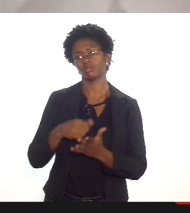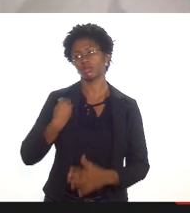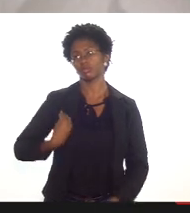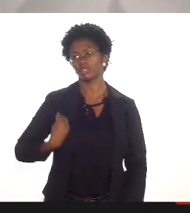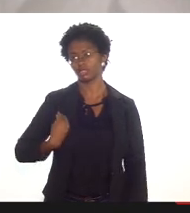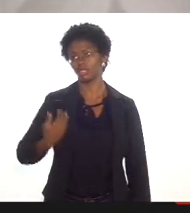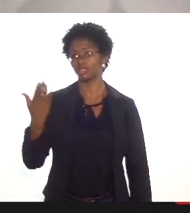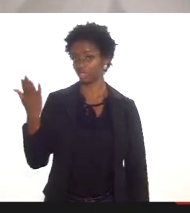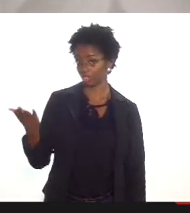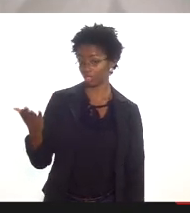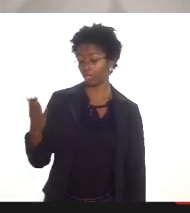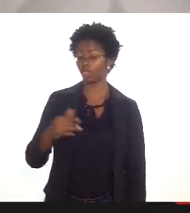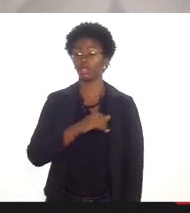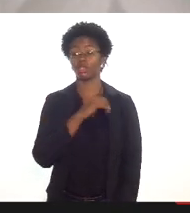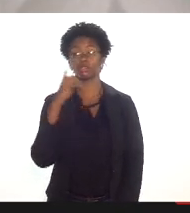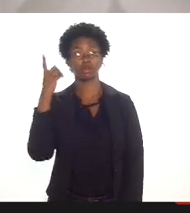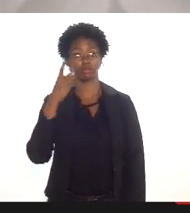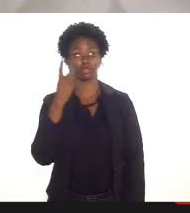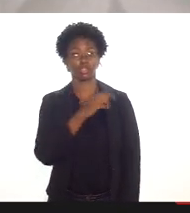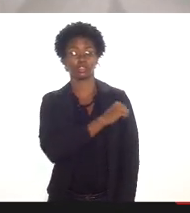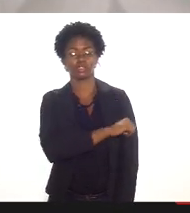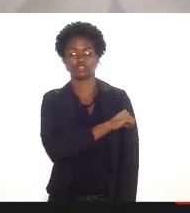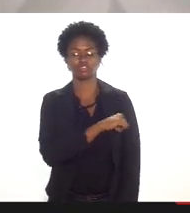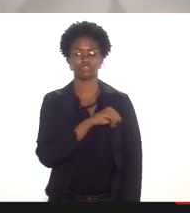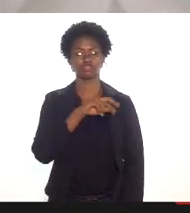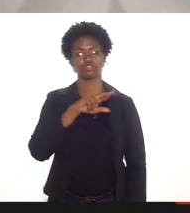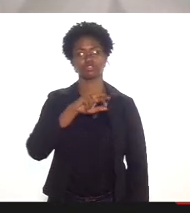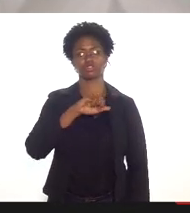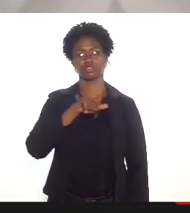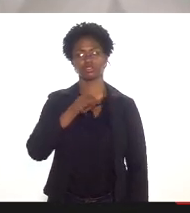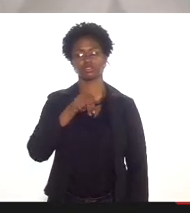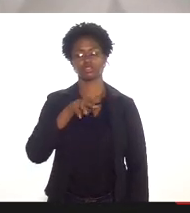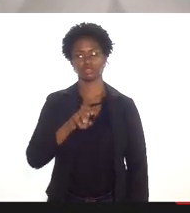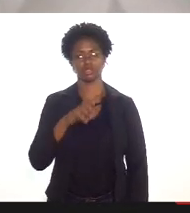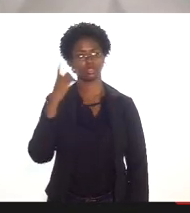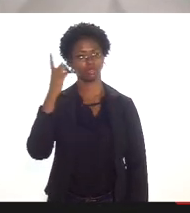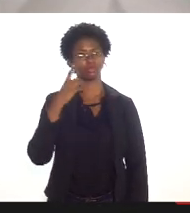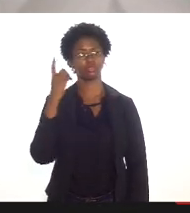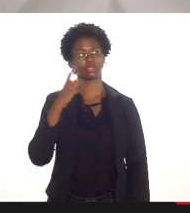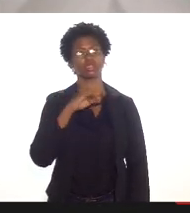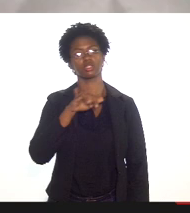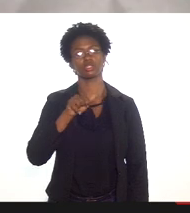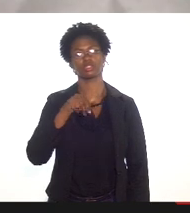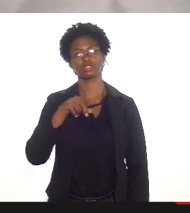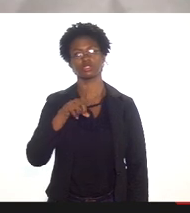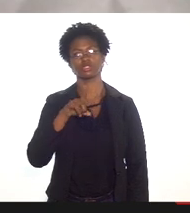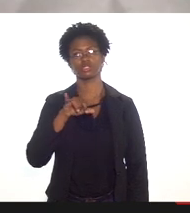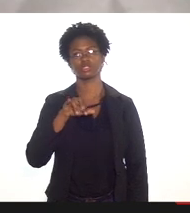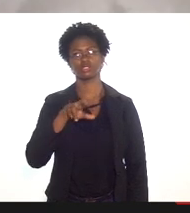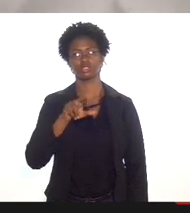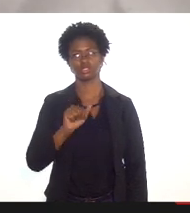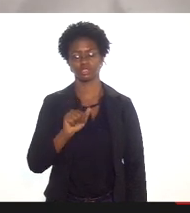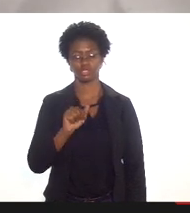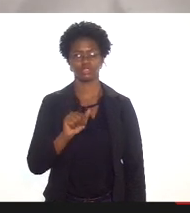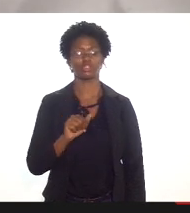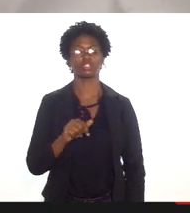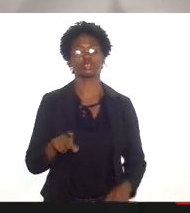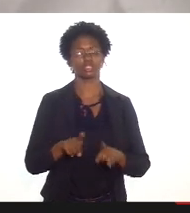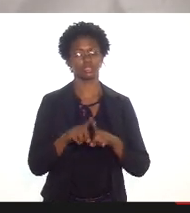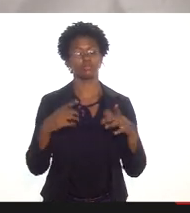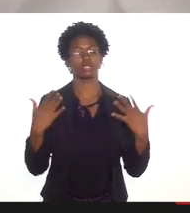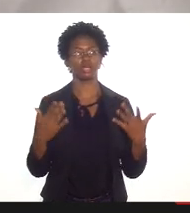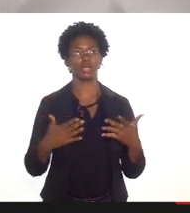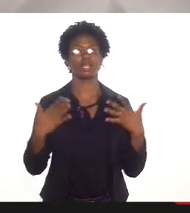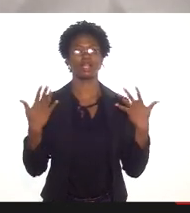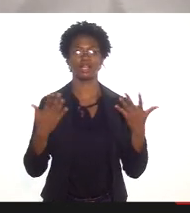Rejane. Registrar e agradecer a presença da deputada Jandira Fegali, que muito nos alegra com a sua